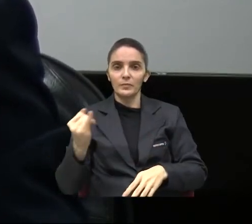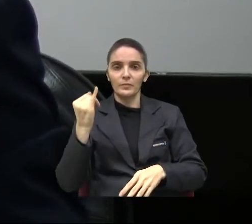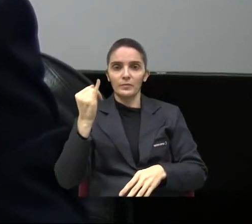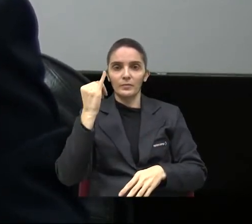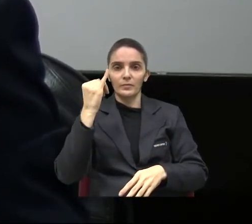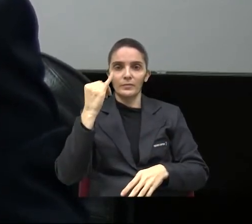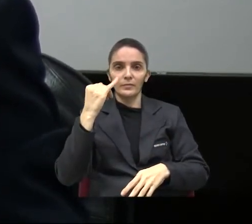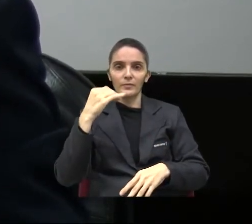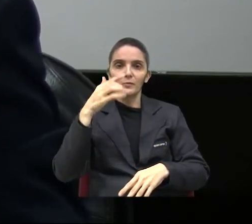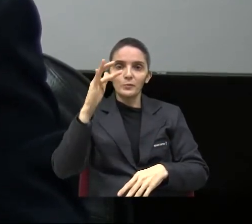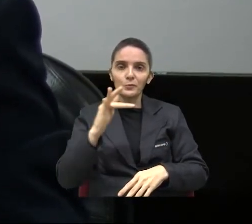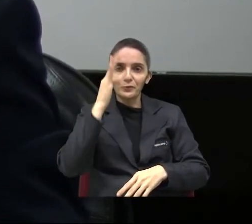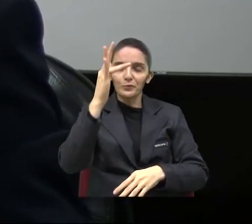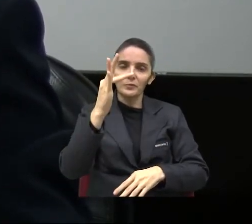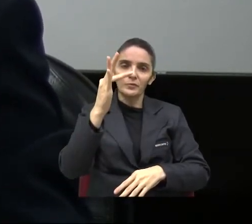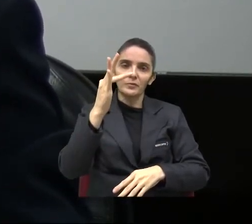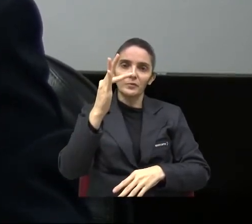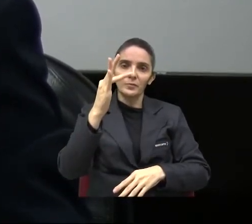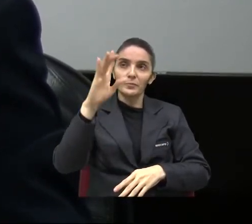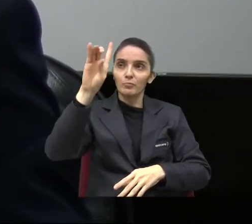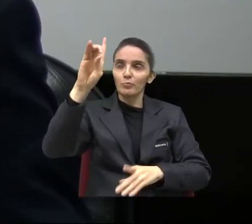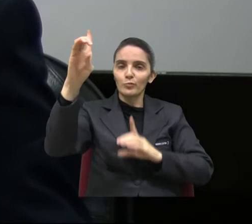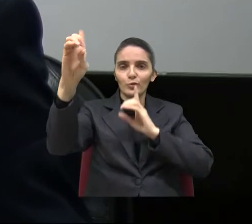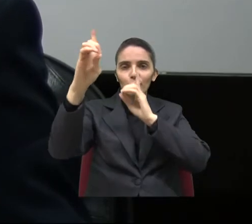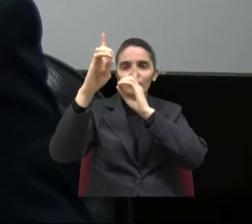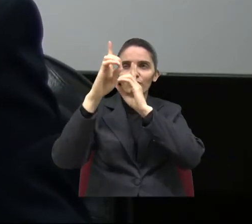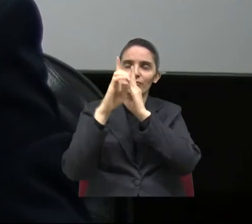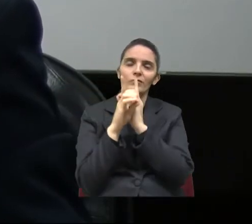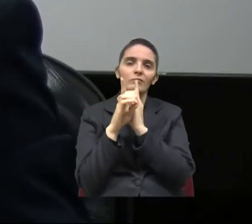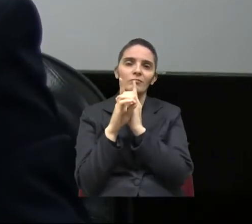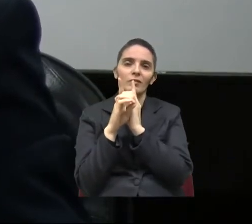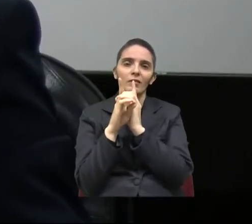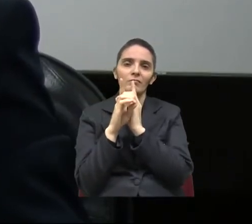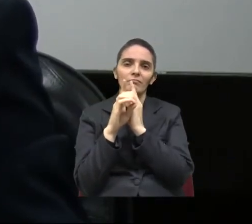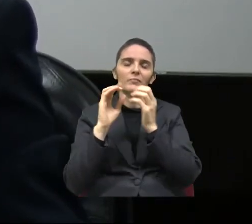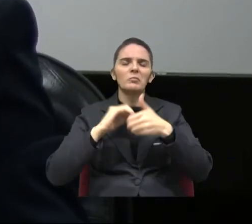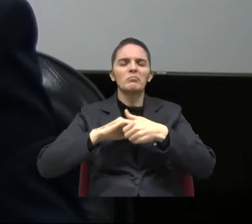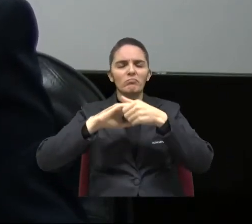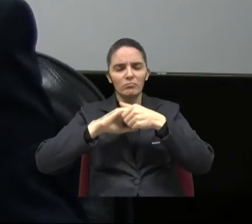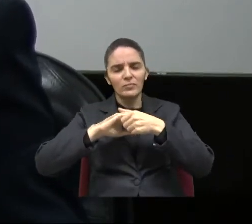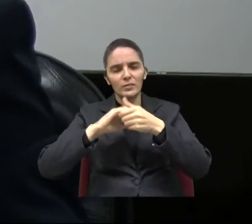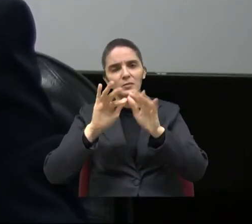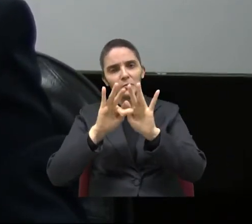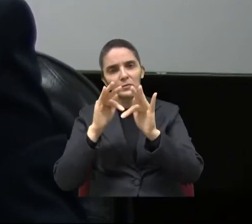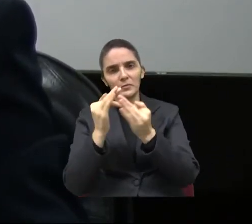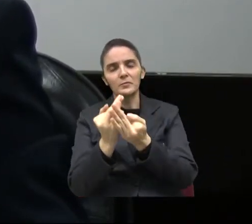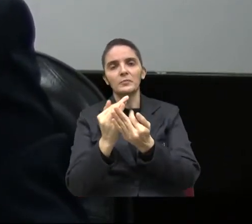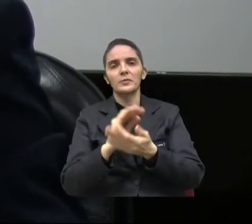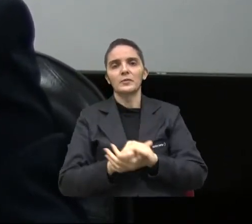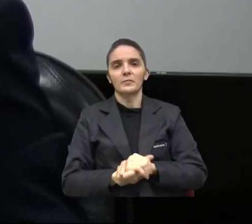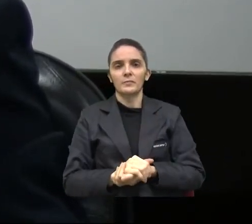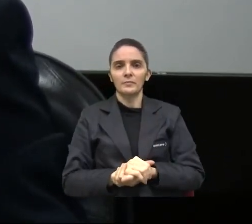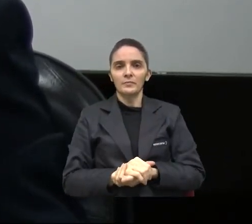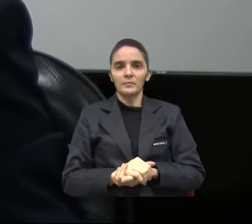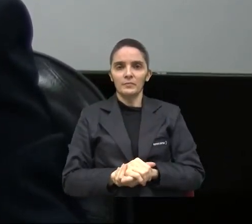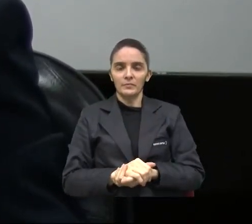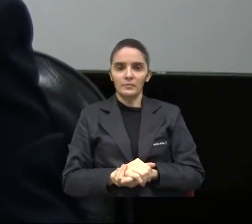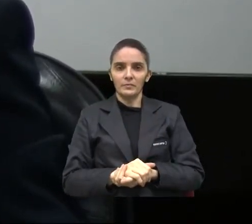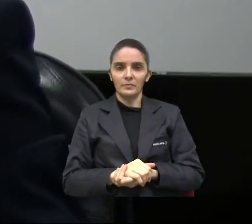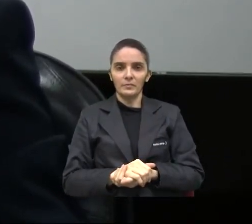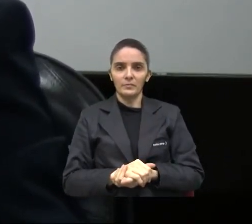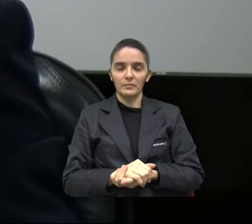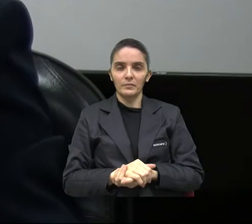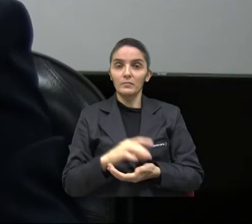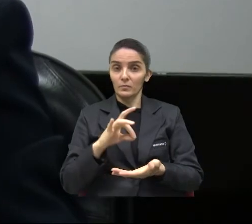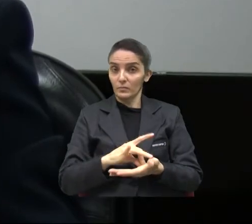encontro com Deus. Parabéns a toda a família, e quero me expressar aqui de uma forma